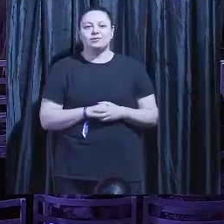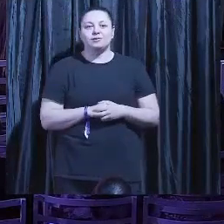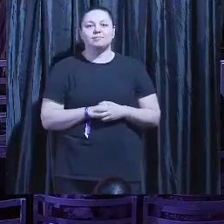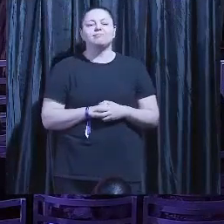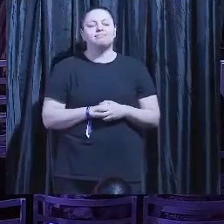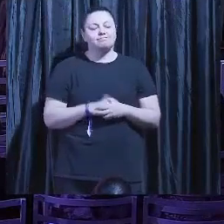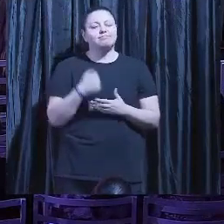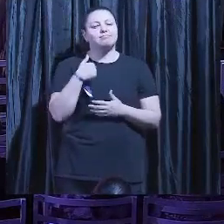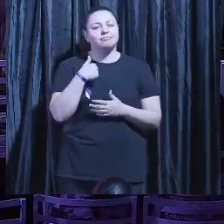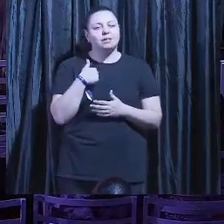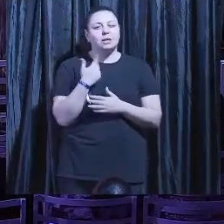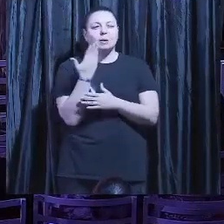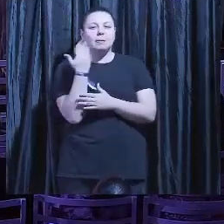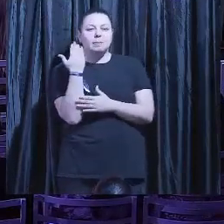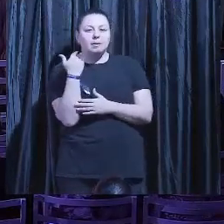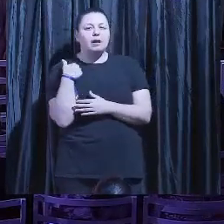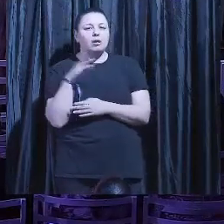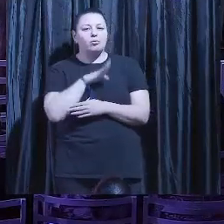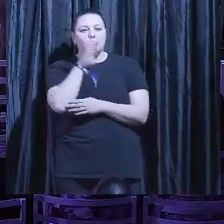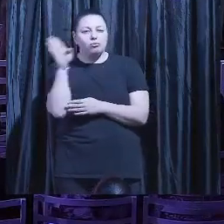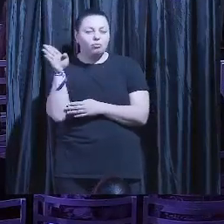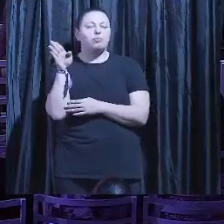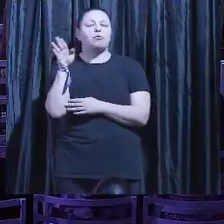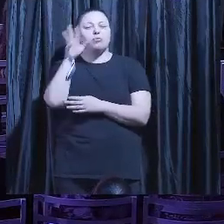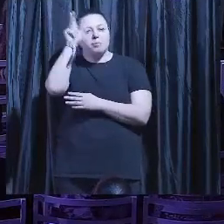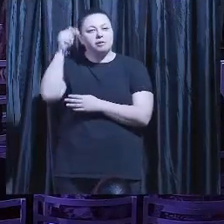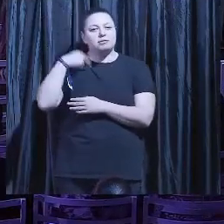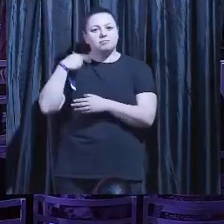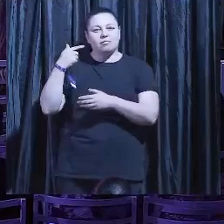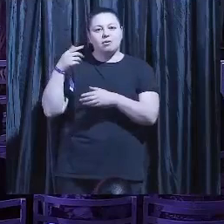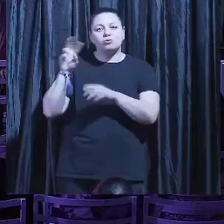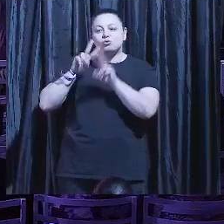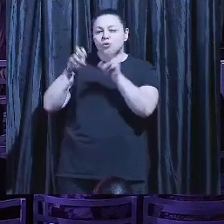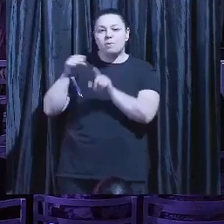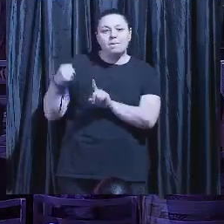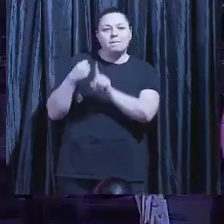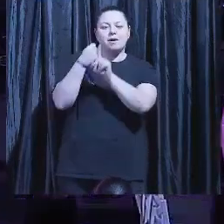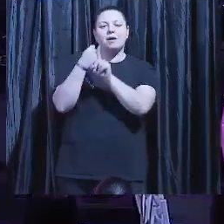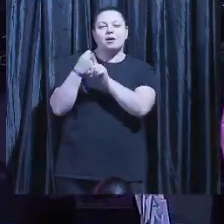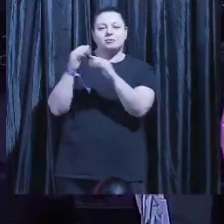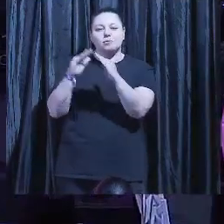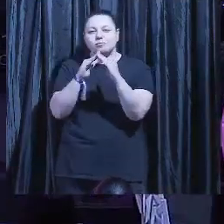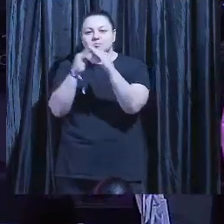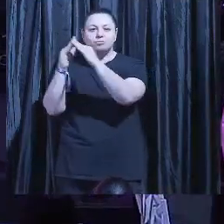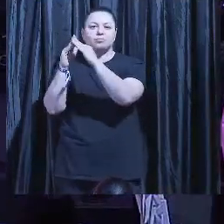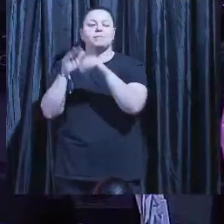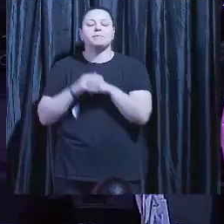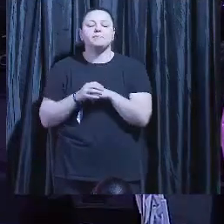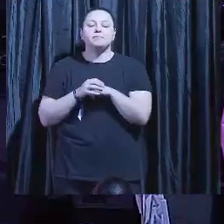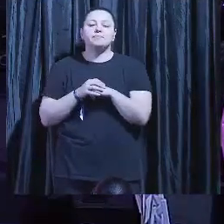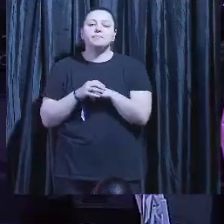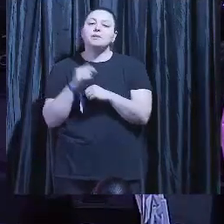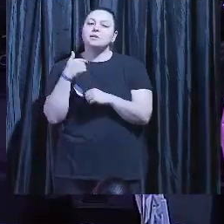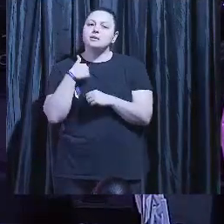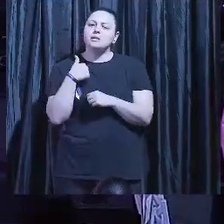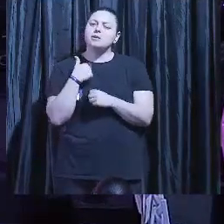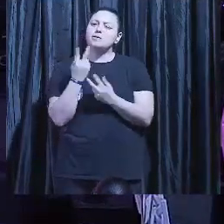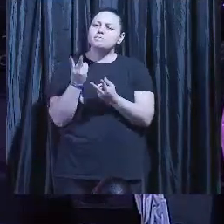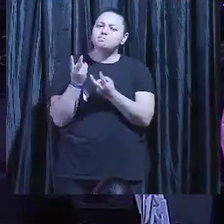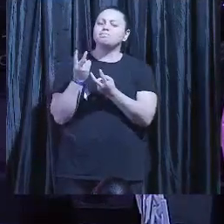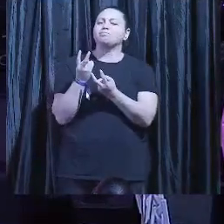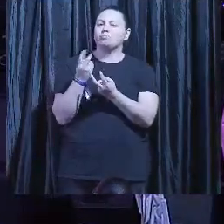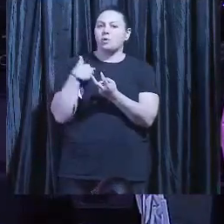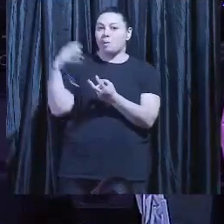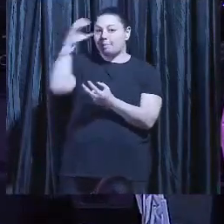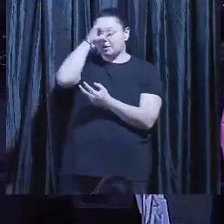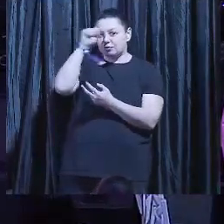estive agora em Manaus fazendo fórum Negócio de Impacto da Periferia Somos Raízes. E o que eu aprendi vindo